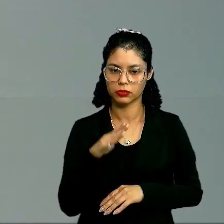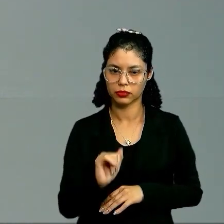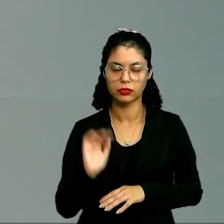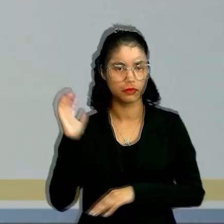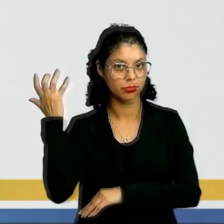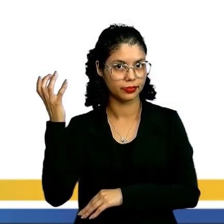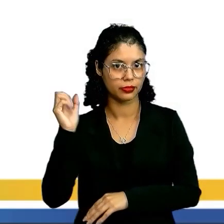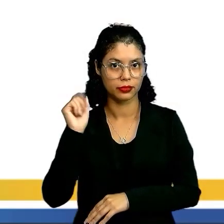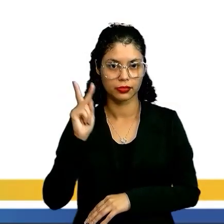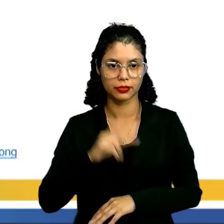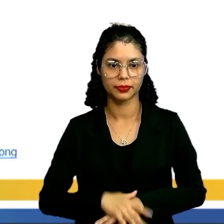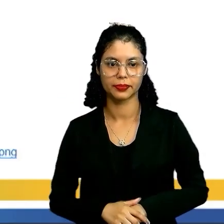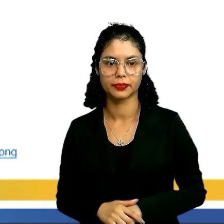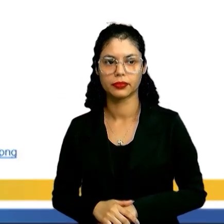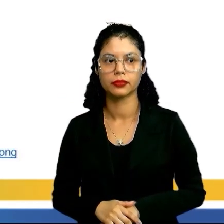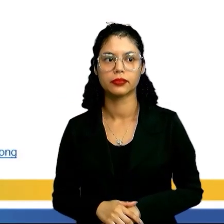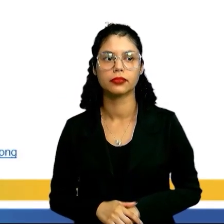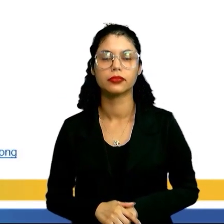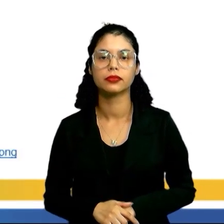na planta, tá certo?